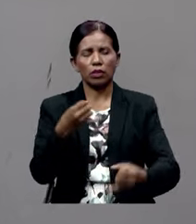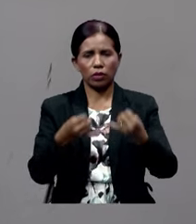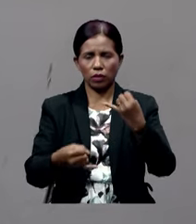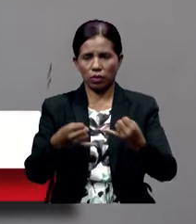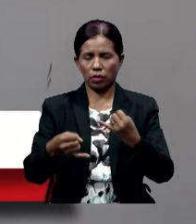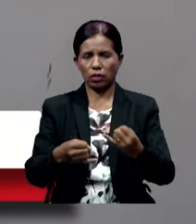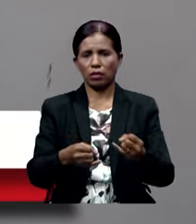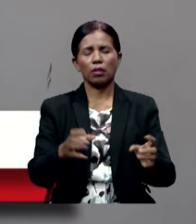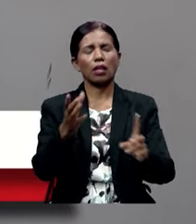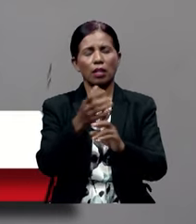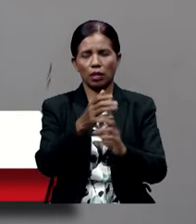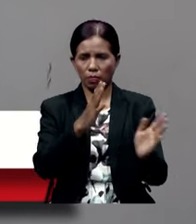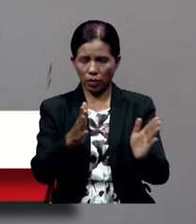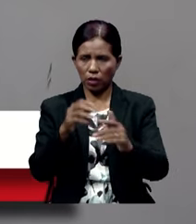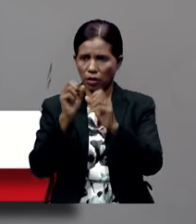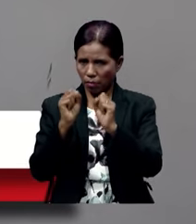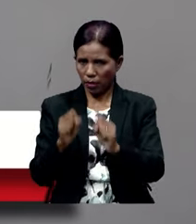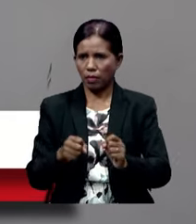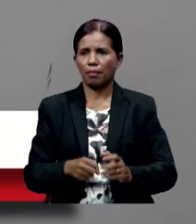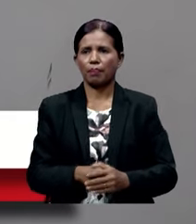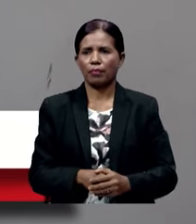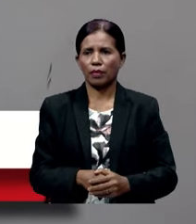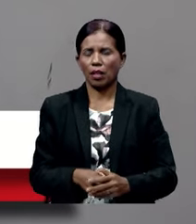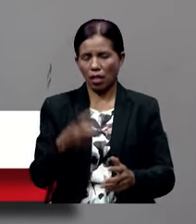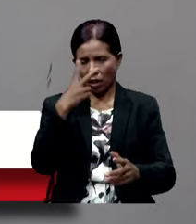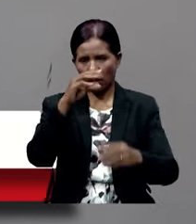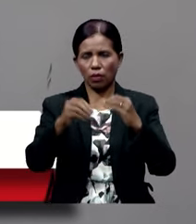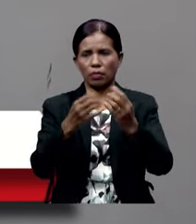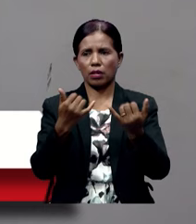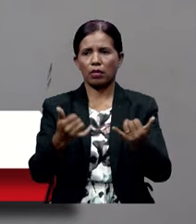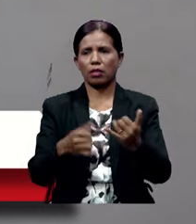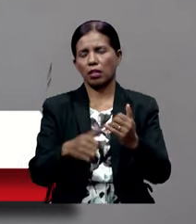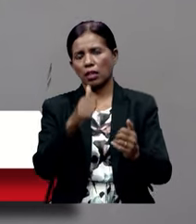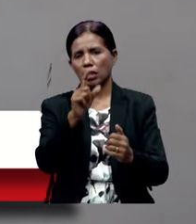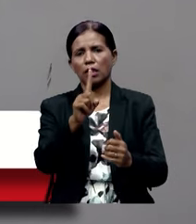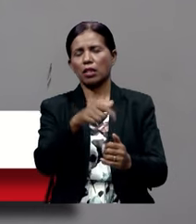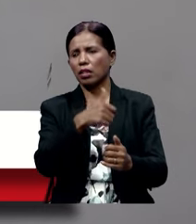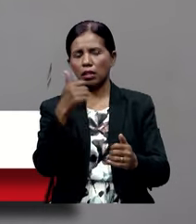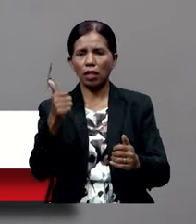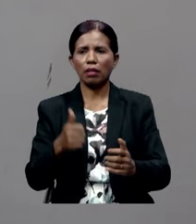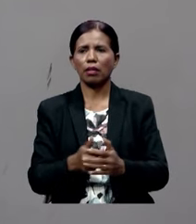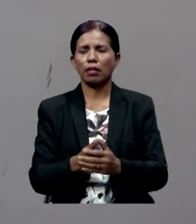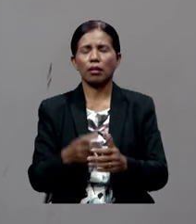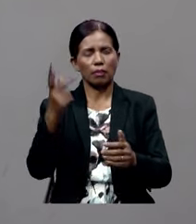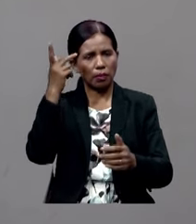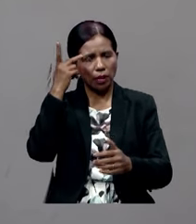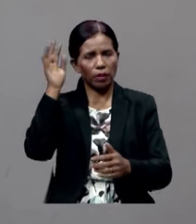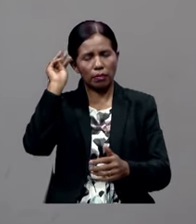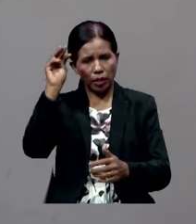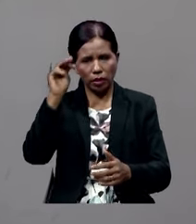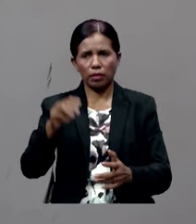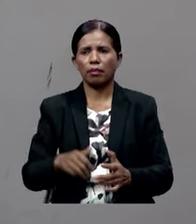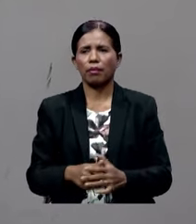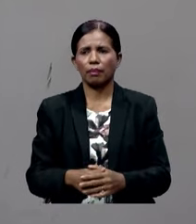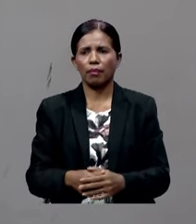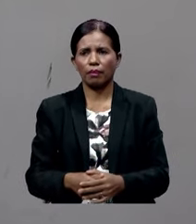car processo, bele, toma conta. O ide selo, primeiro-ministro